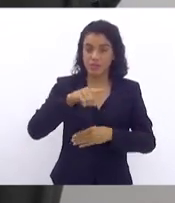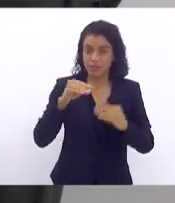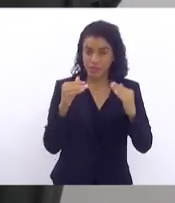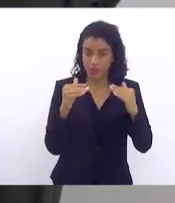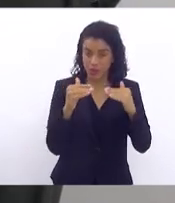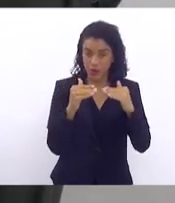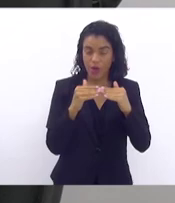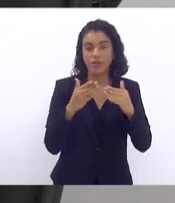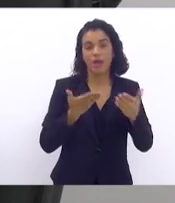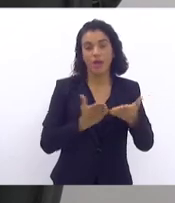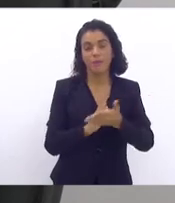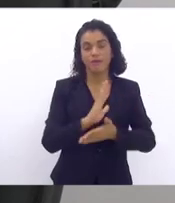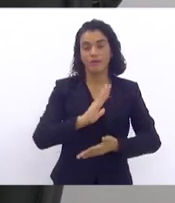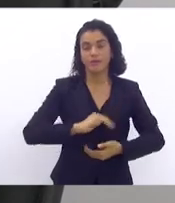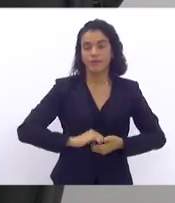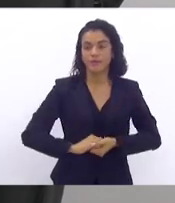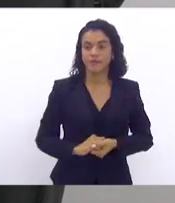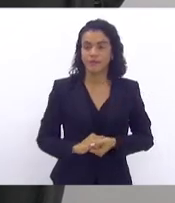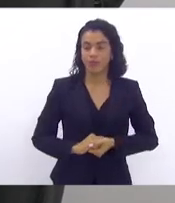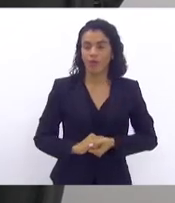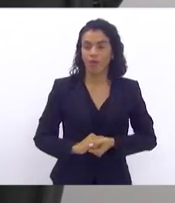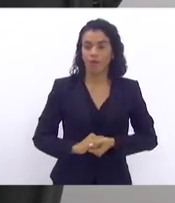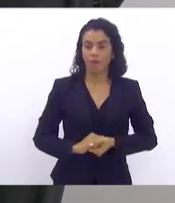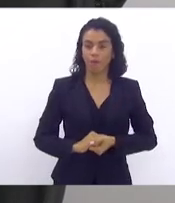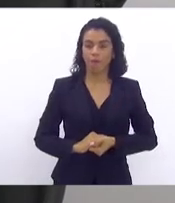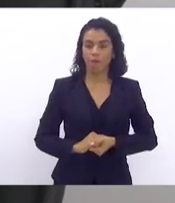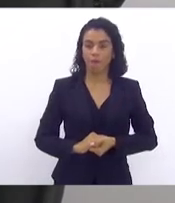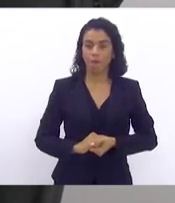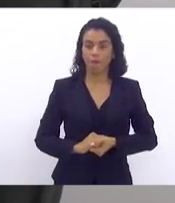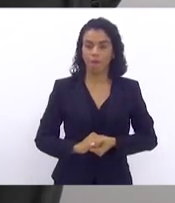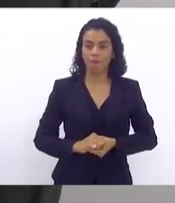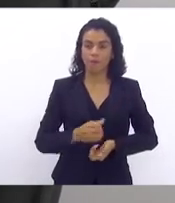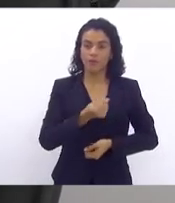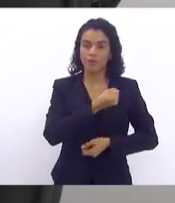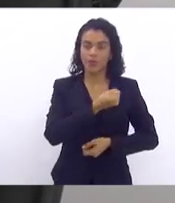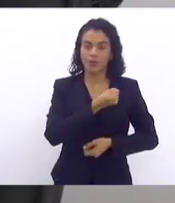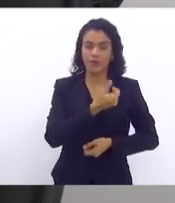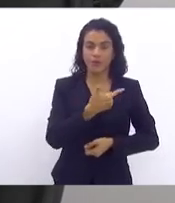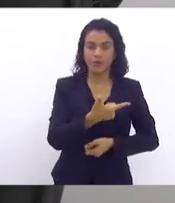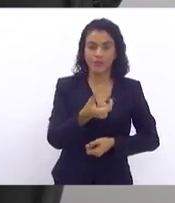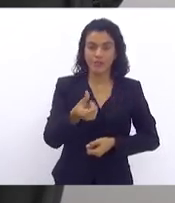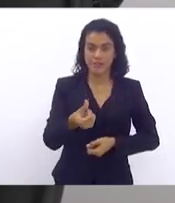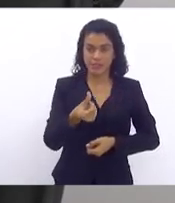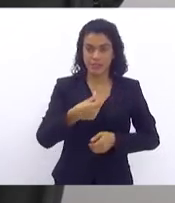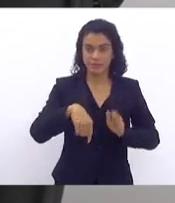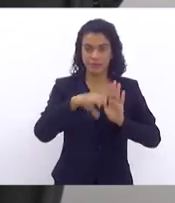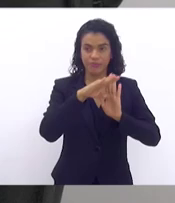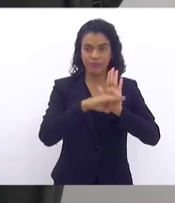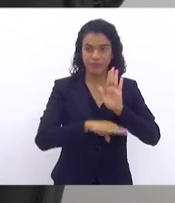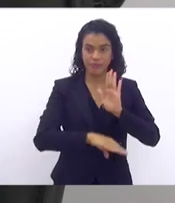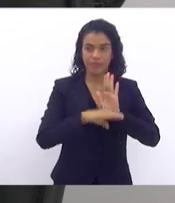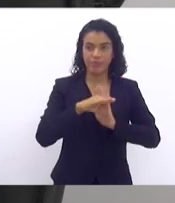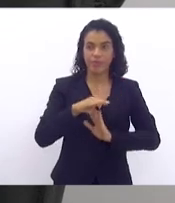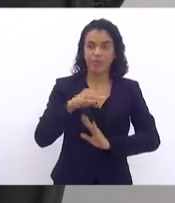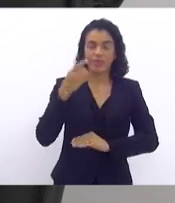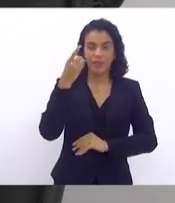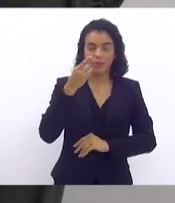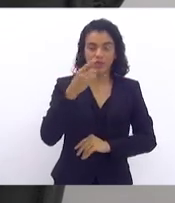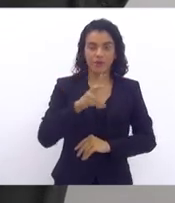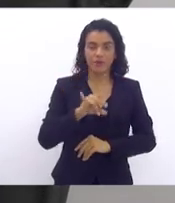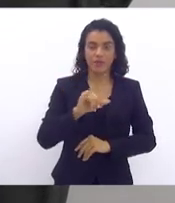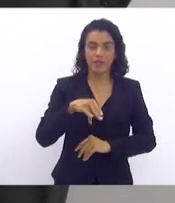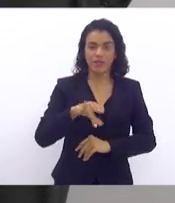que aprovam, permaneçam como estão. Aprovado. Passo ao 26 da pauta, projeto de relatoria do deputado Vinícius